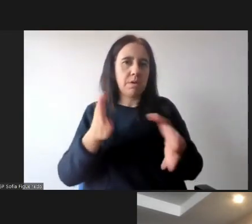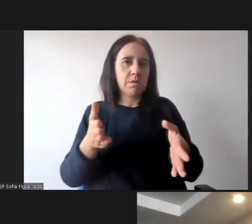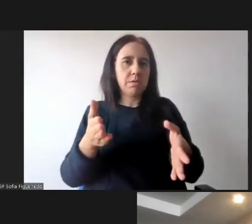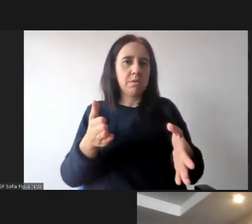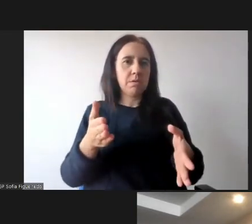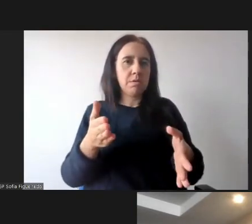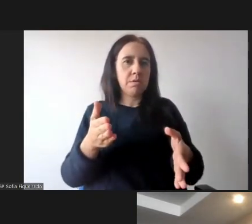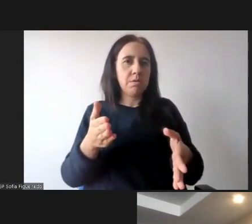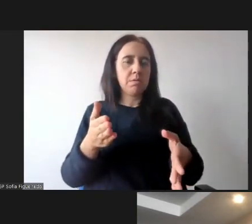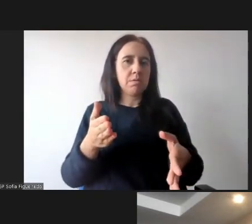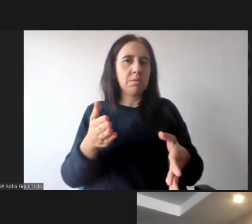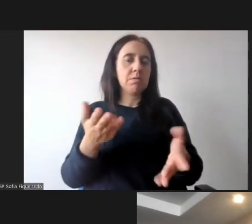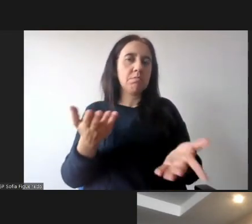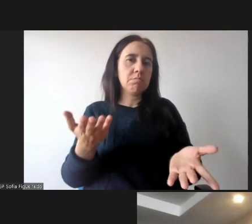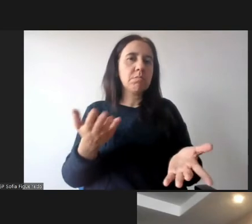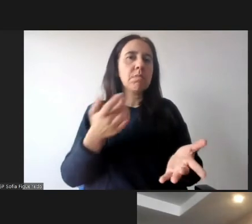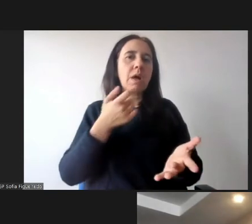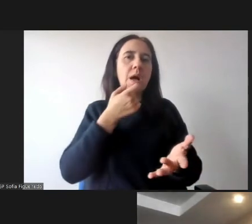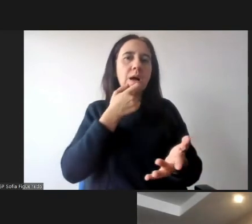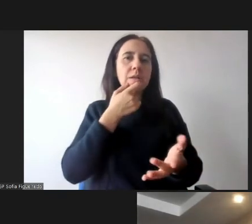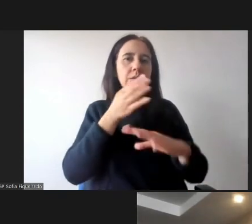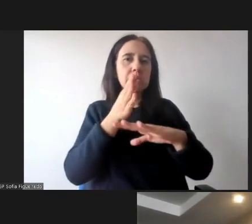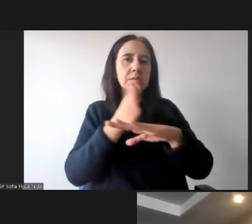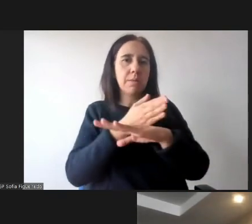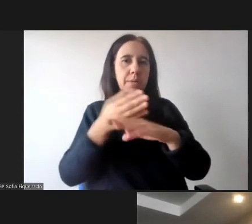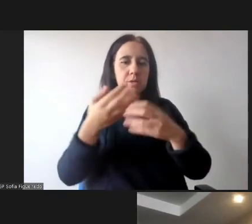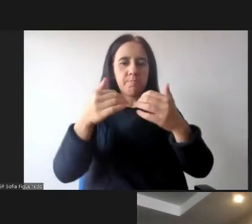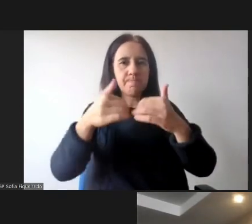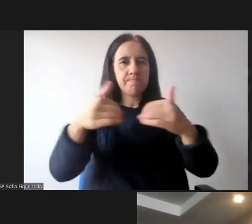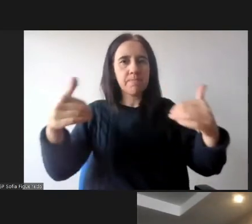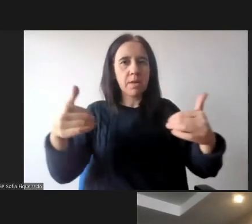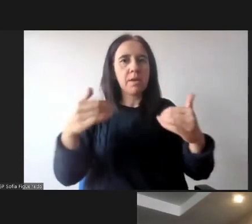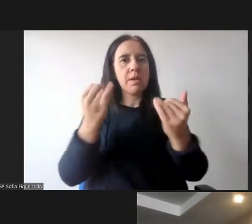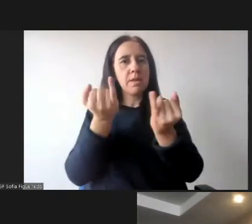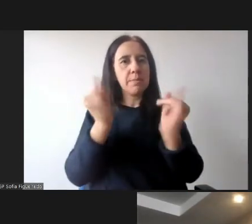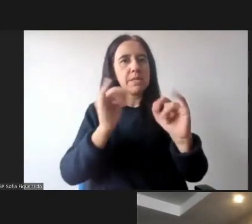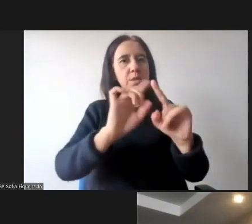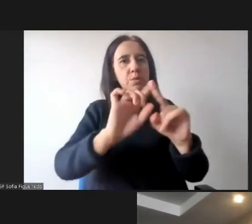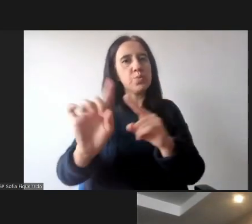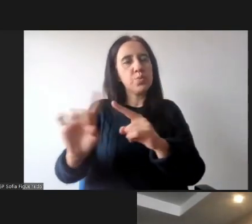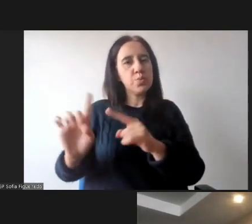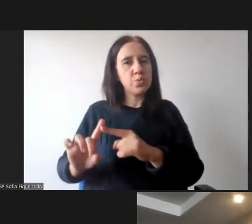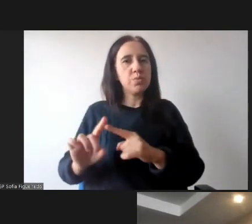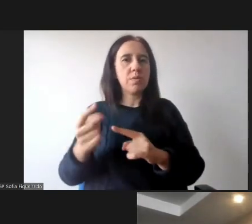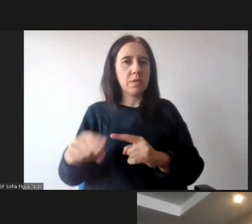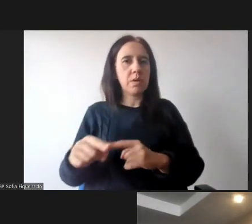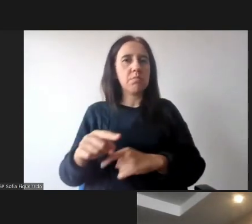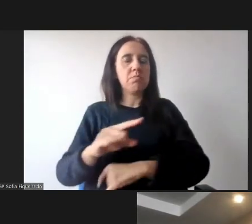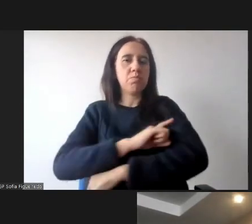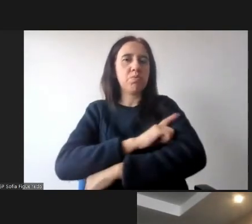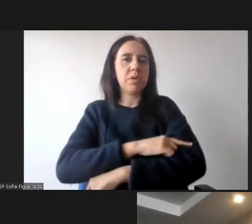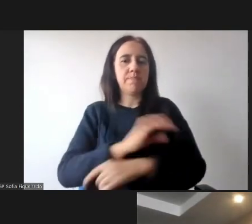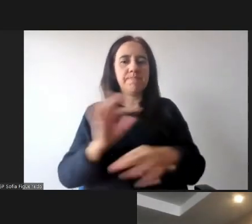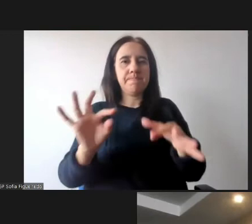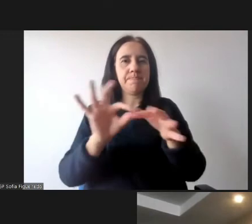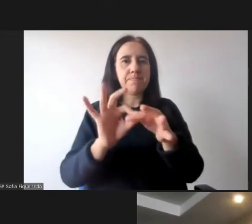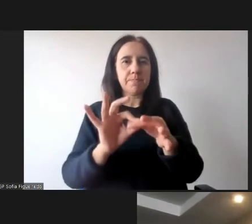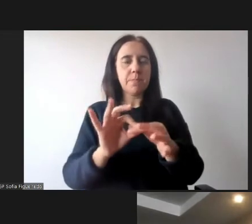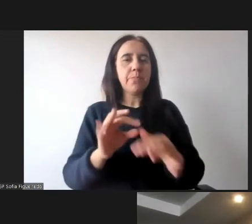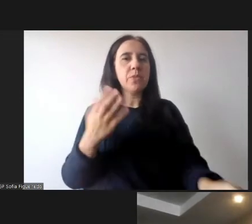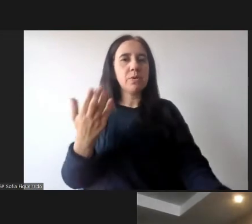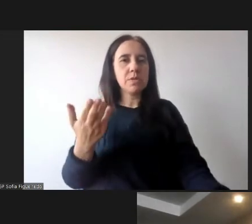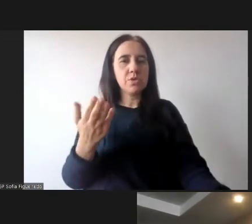à luz do princípio da separação e interdependência de poderes. Ou seja, a atividade administrativa não